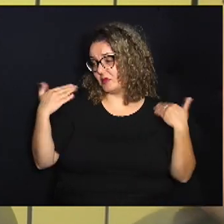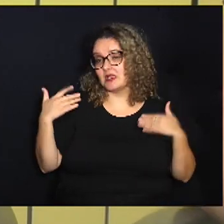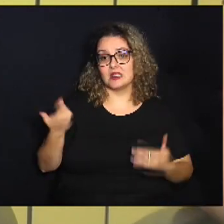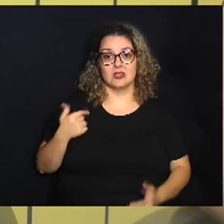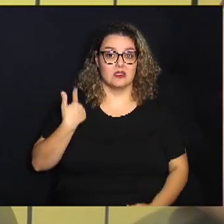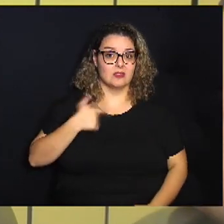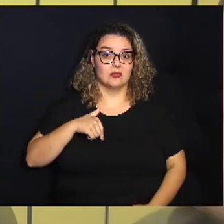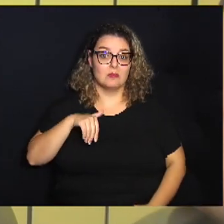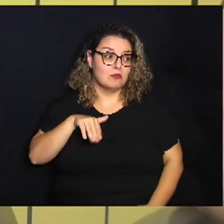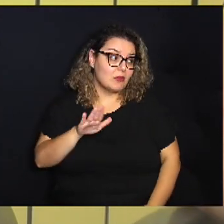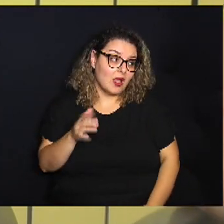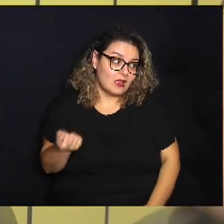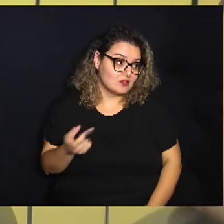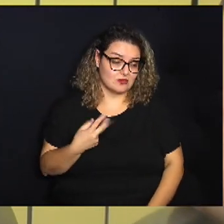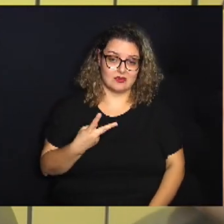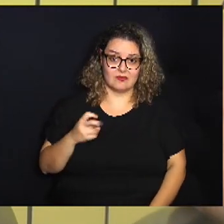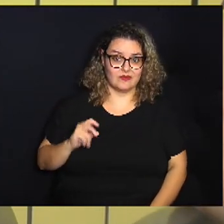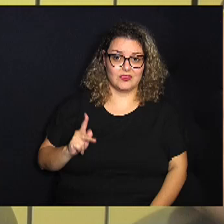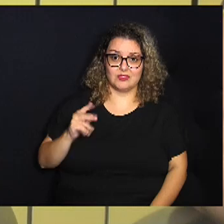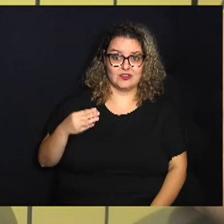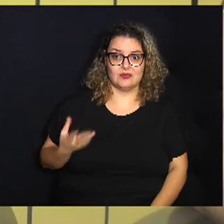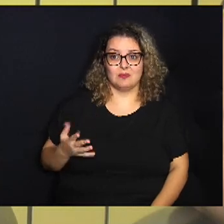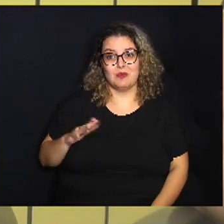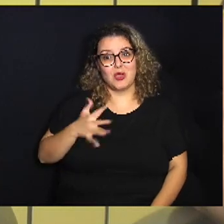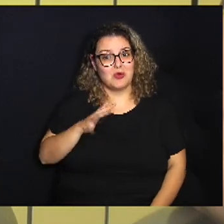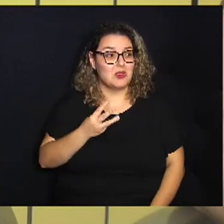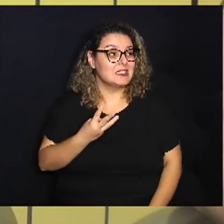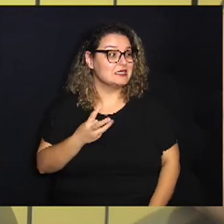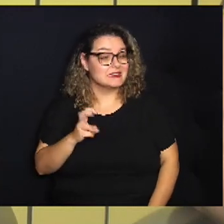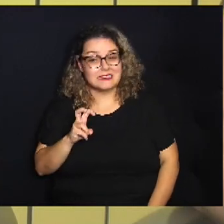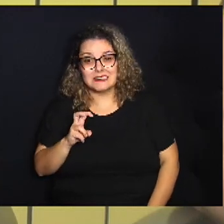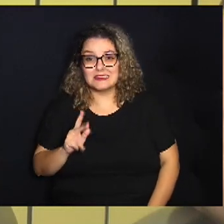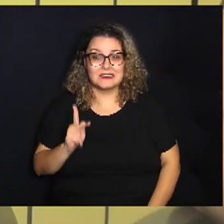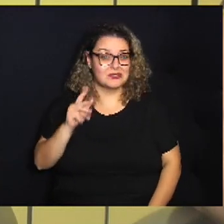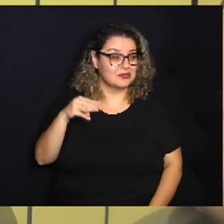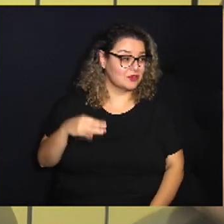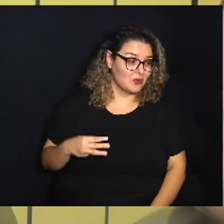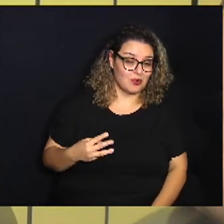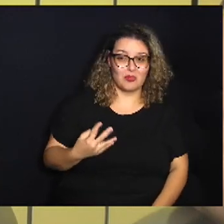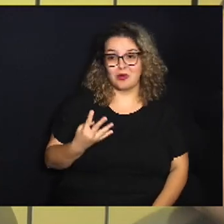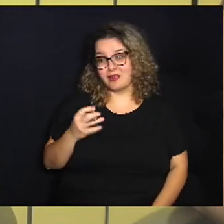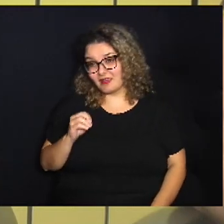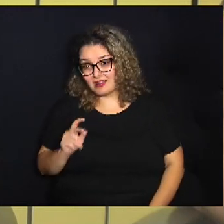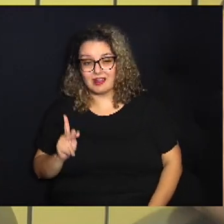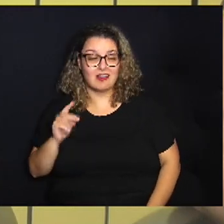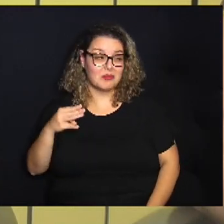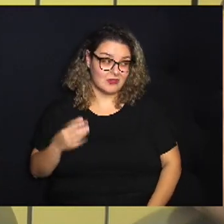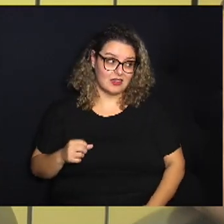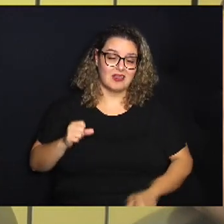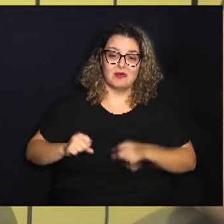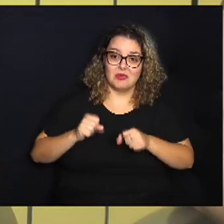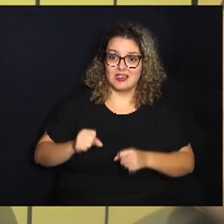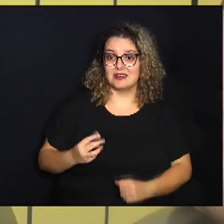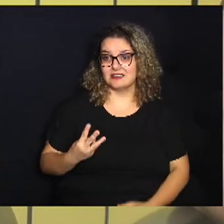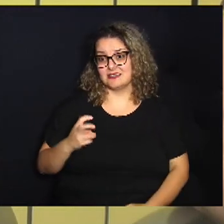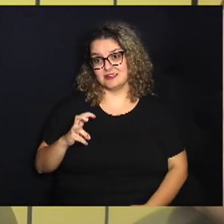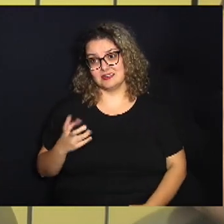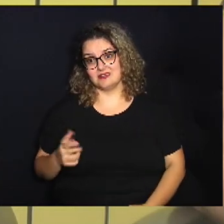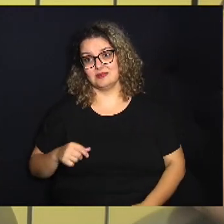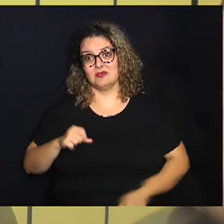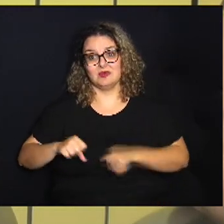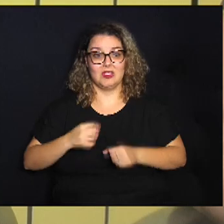gente anda muito além disso. Assim, uhum. A gente faz, na média, 35 km por hora. Então, para andar 35 de média, você anda muito tempo